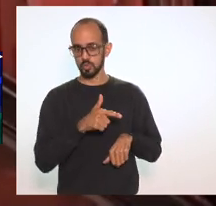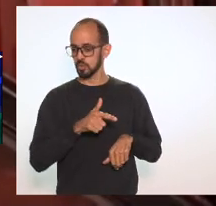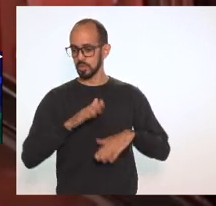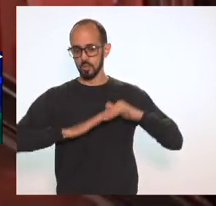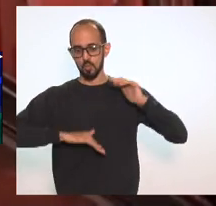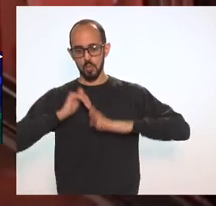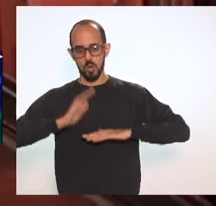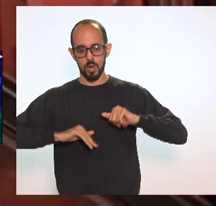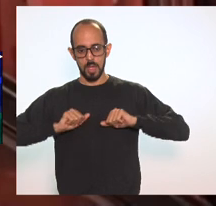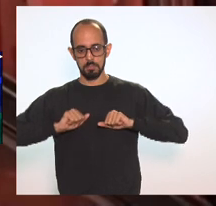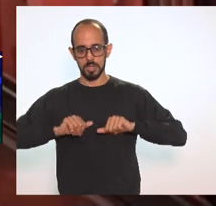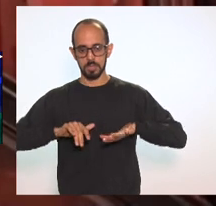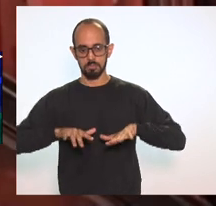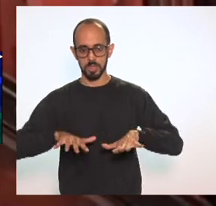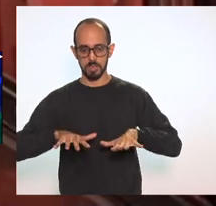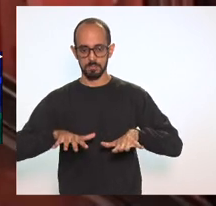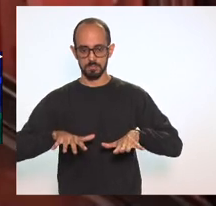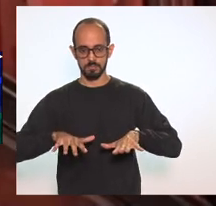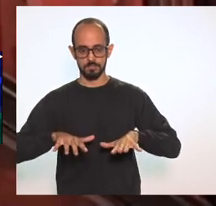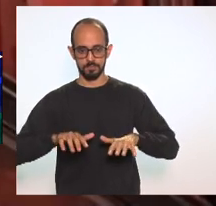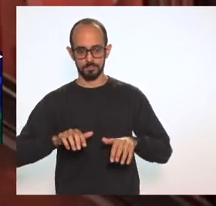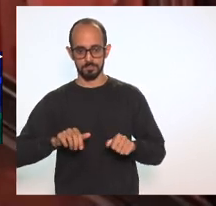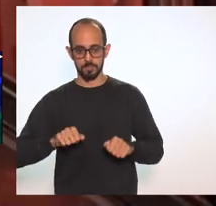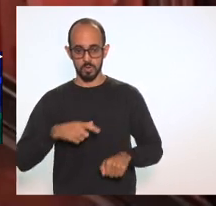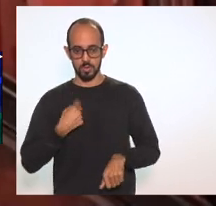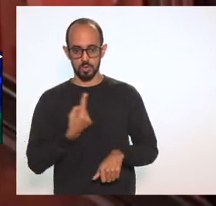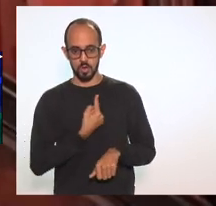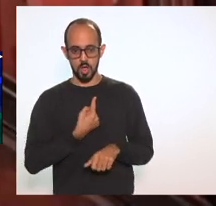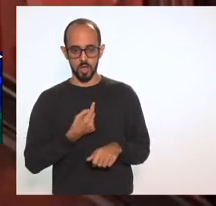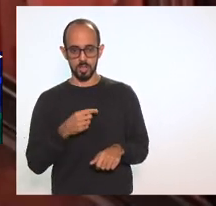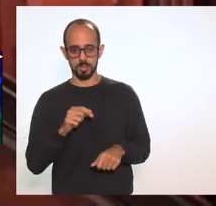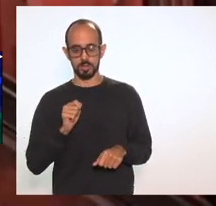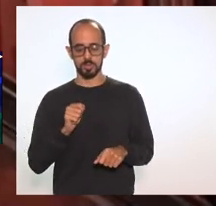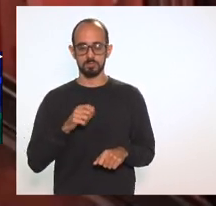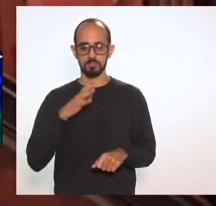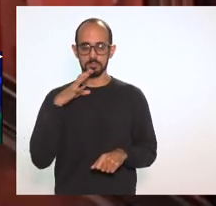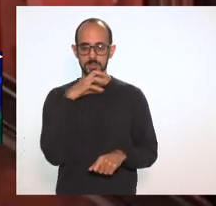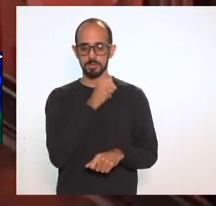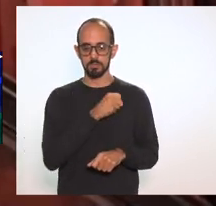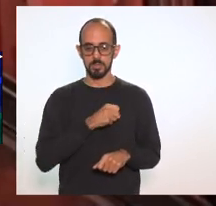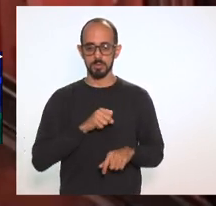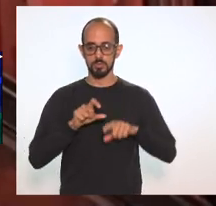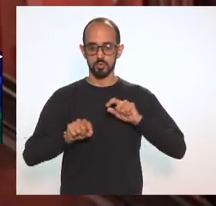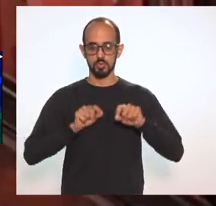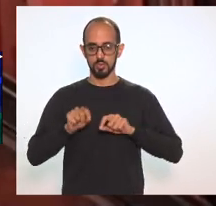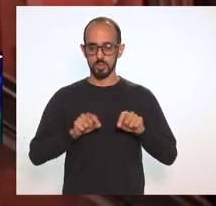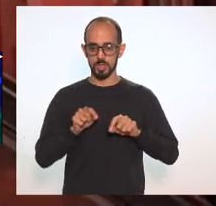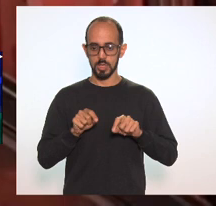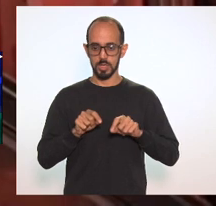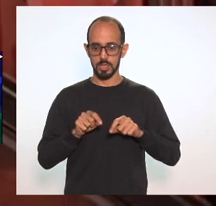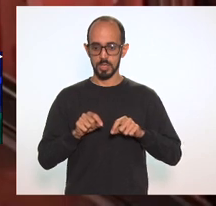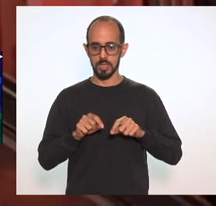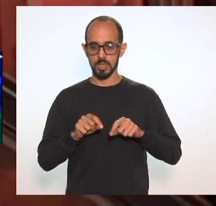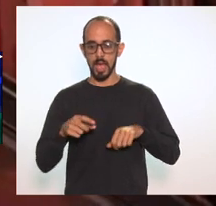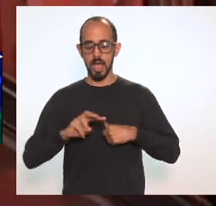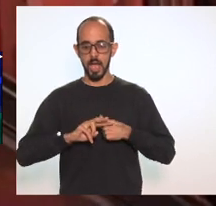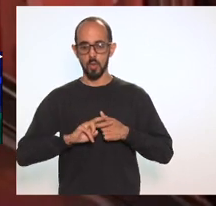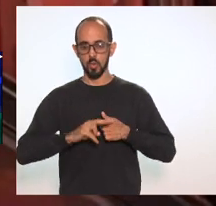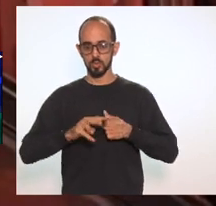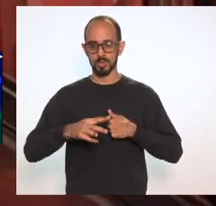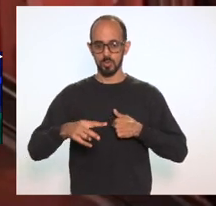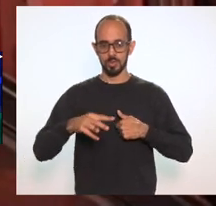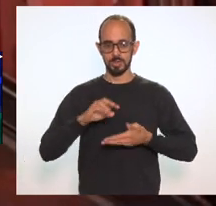pandemia o Ian A gente viu que o resultado dessa falta de governo qual